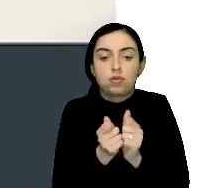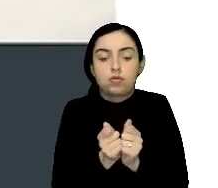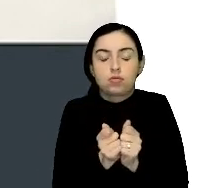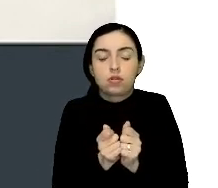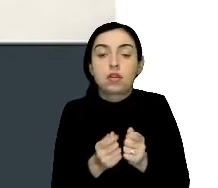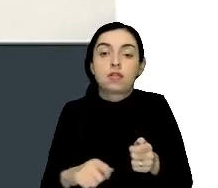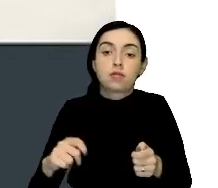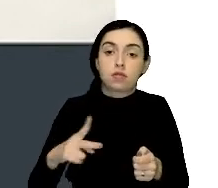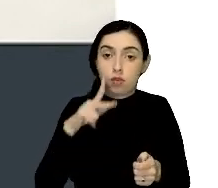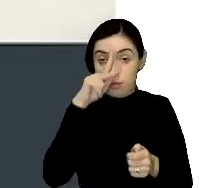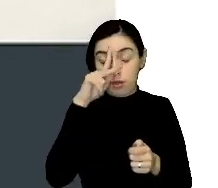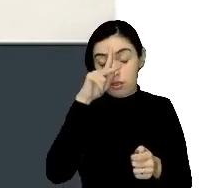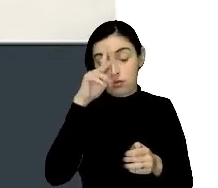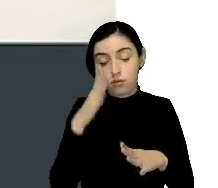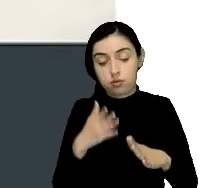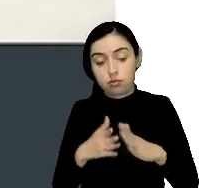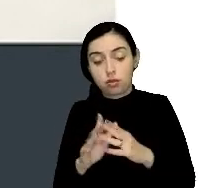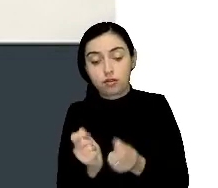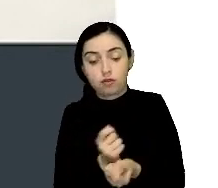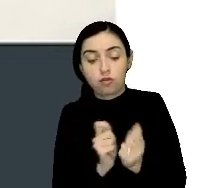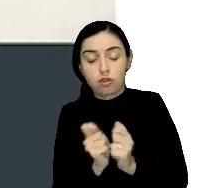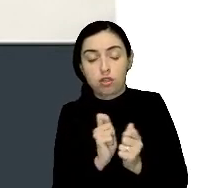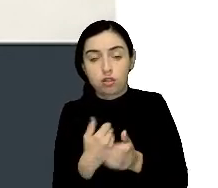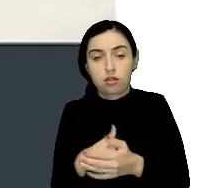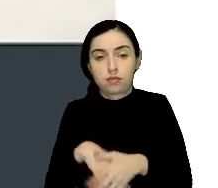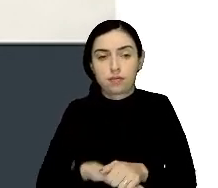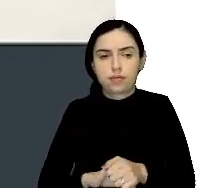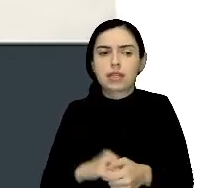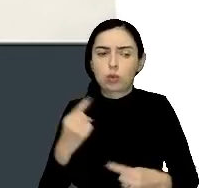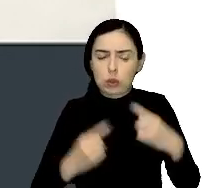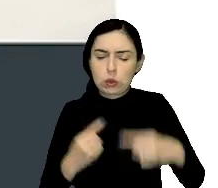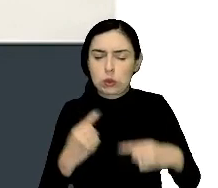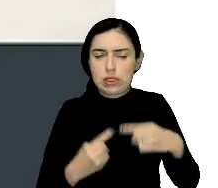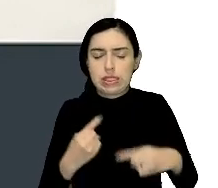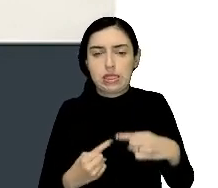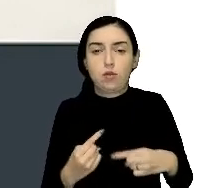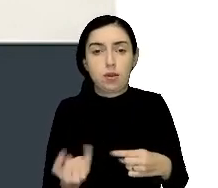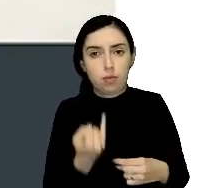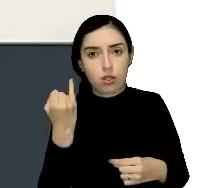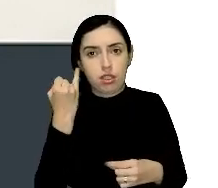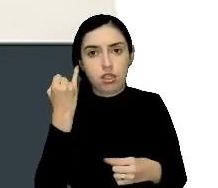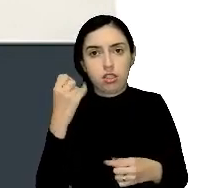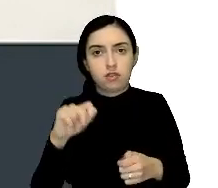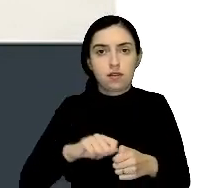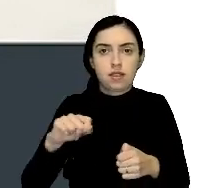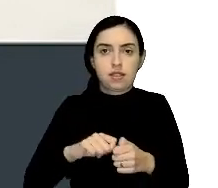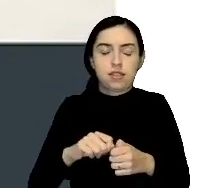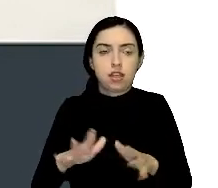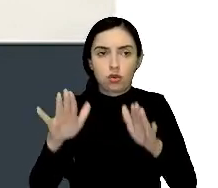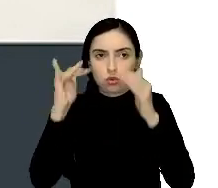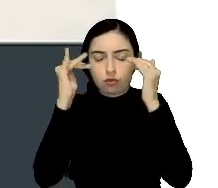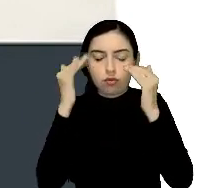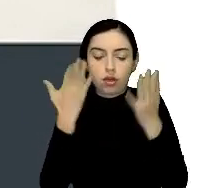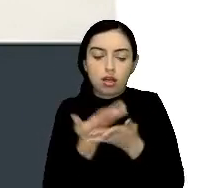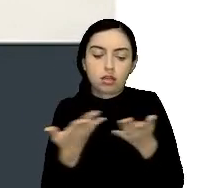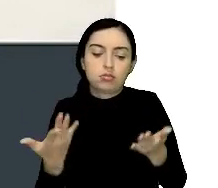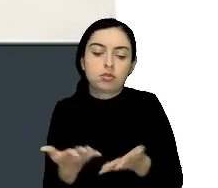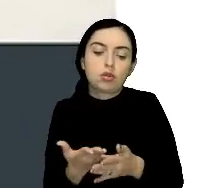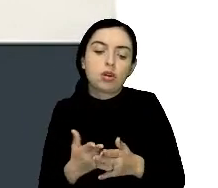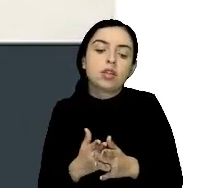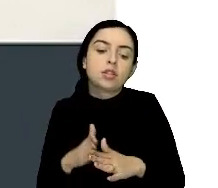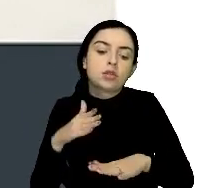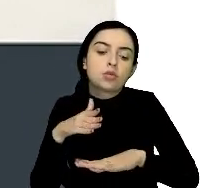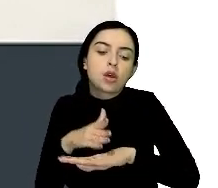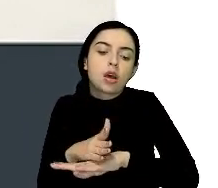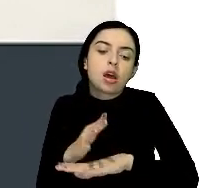fortalecendo o controle de fronteira na América do Sul. Então isso seria uma discussão importante a ser feita, tendo em vista a nossa fronteira terrestre, né? Lembrando